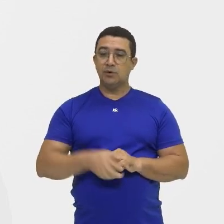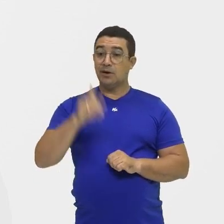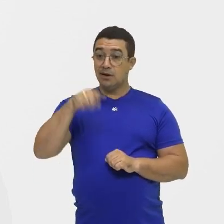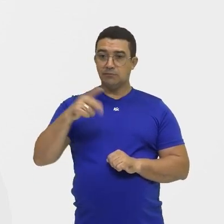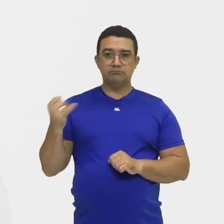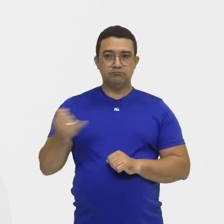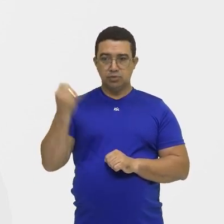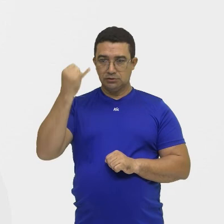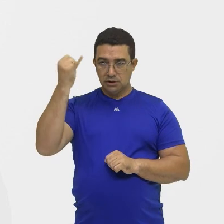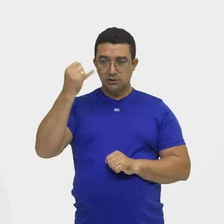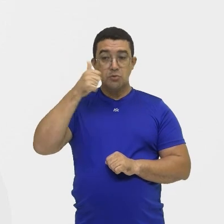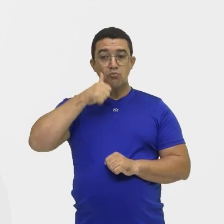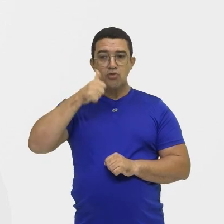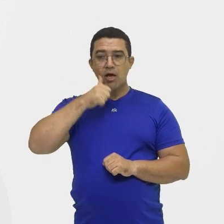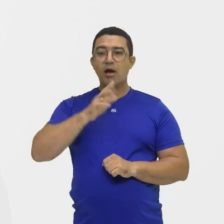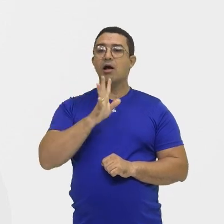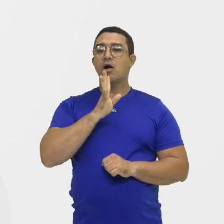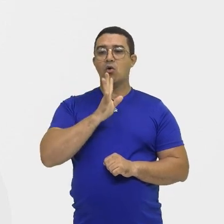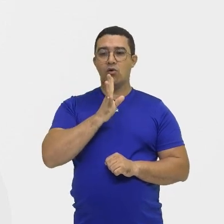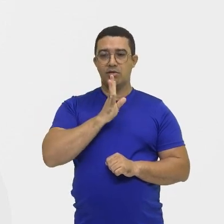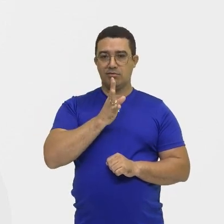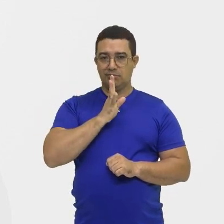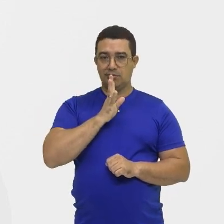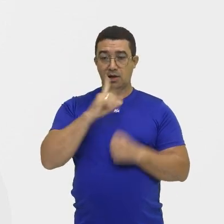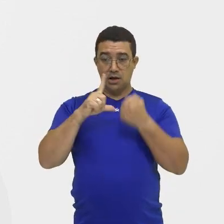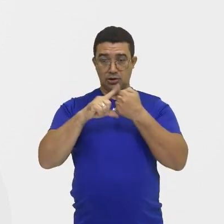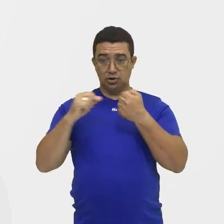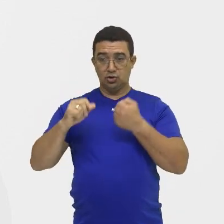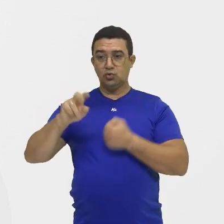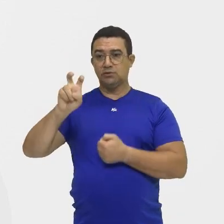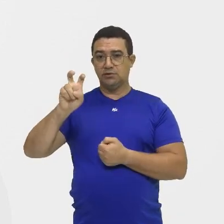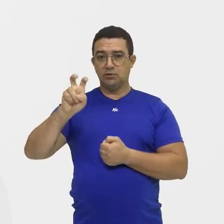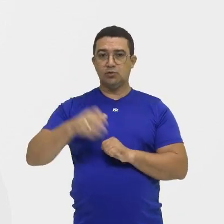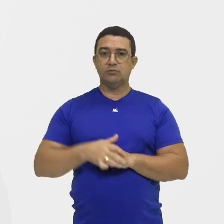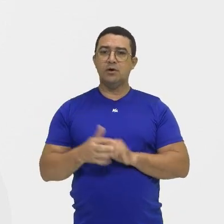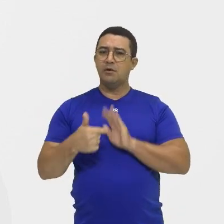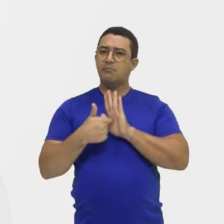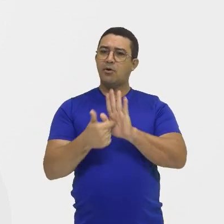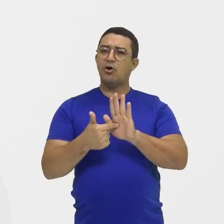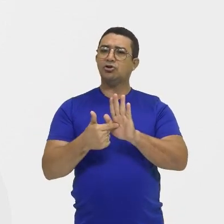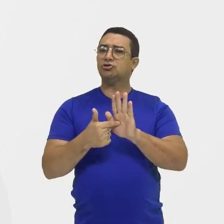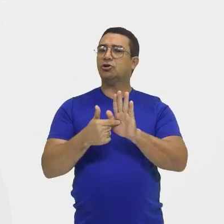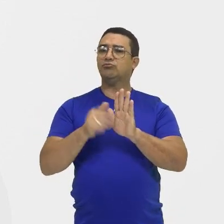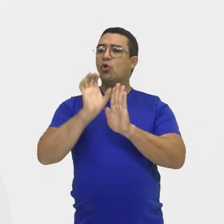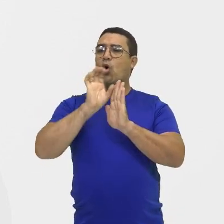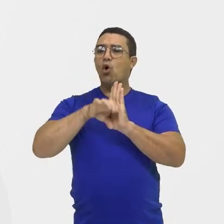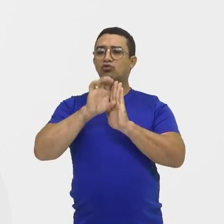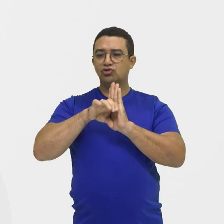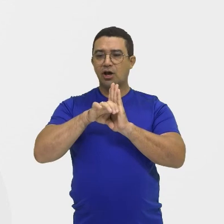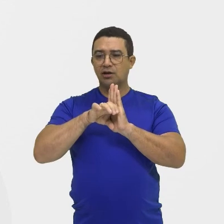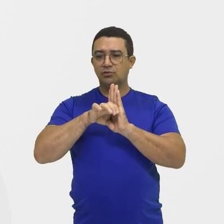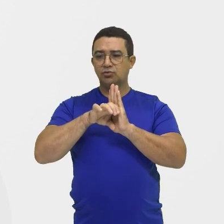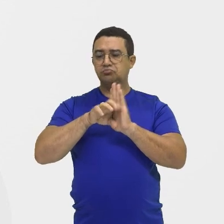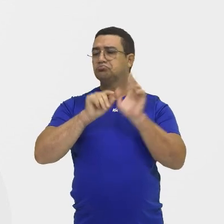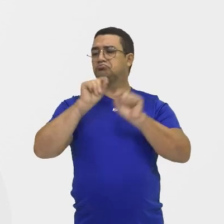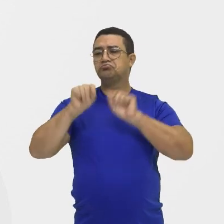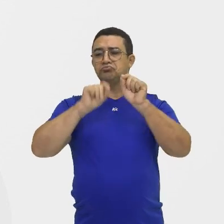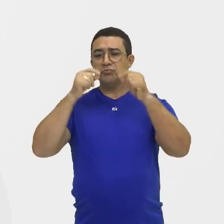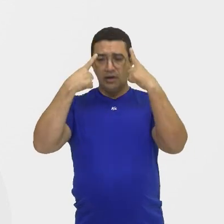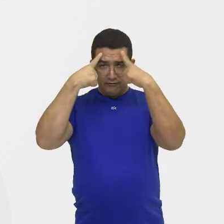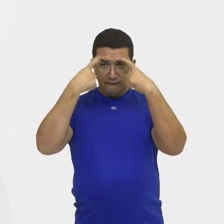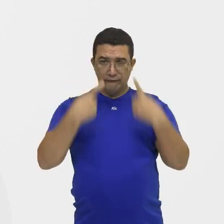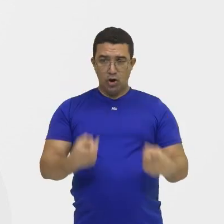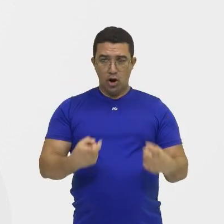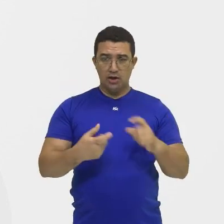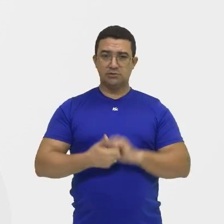mulheres, conhecermos. Olha aí, o artigo 5º, ele traz a definição do conceito de violência, ou